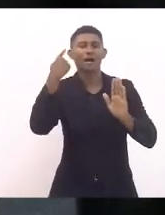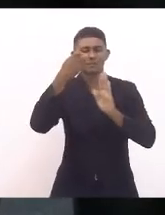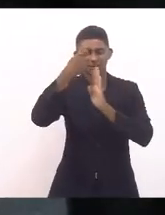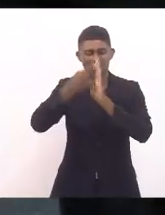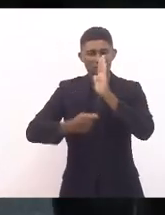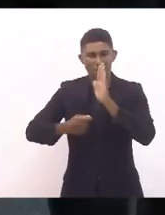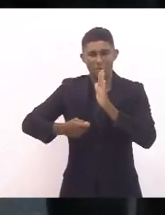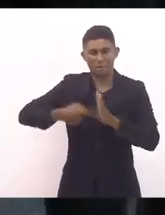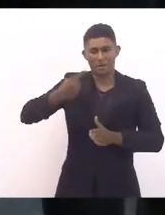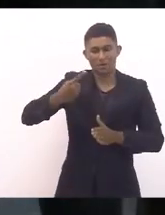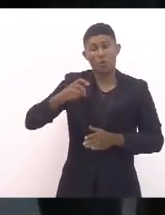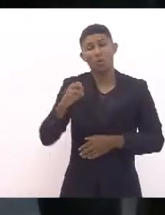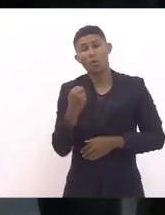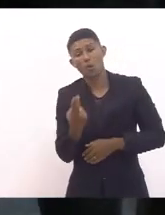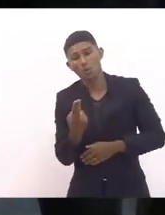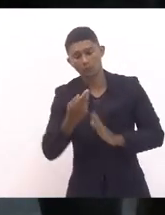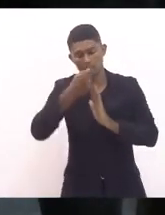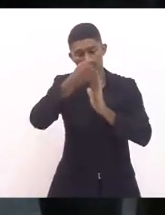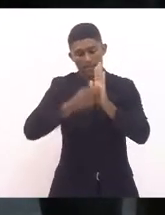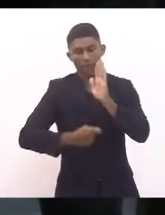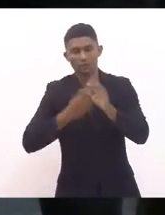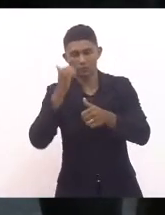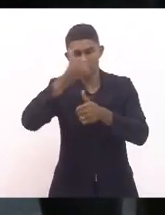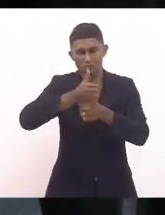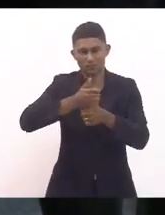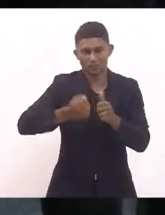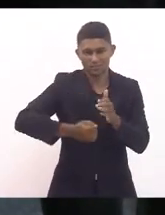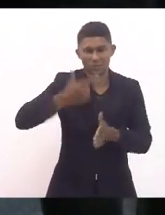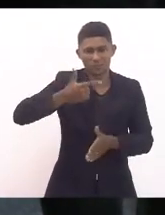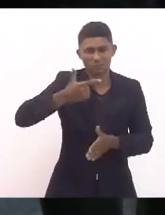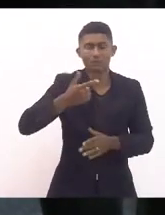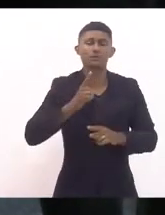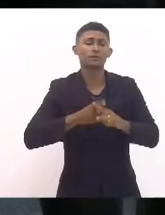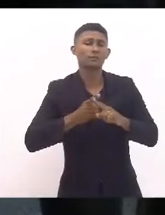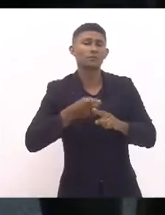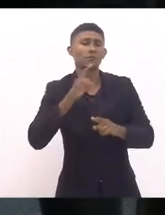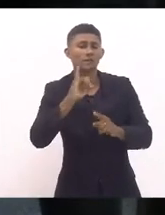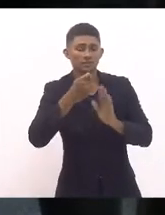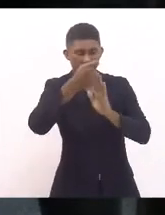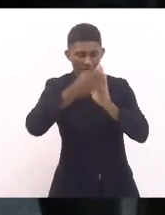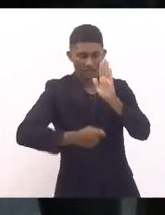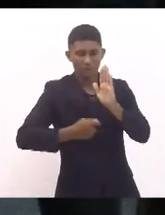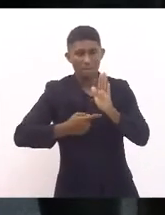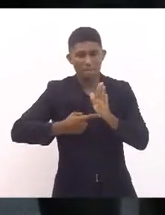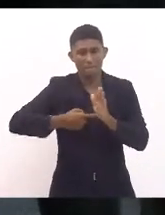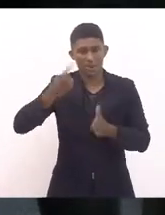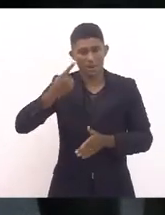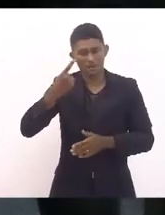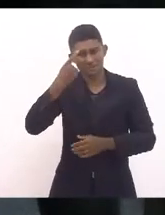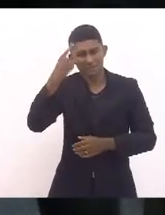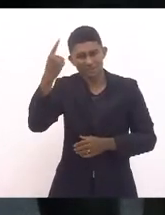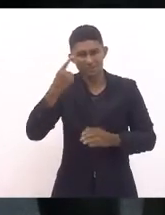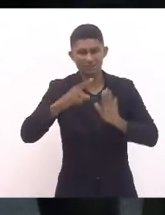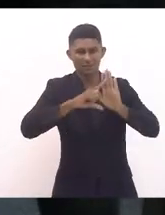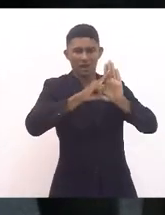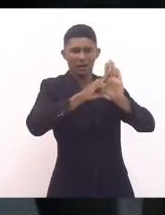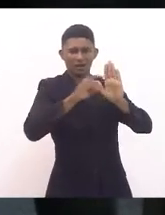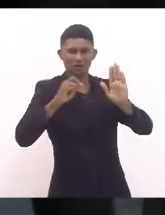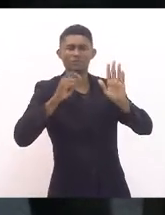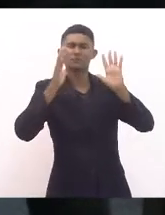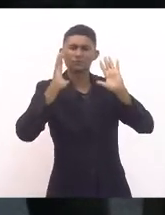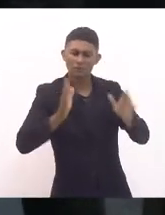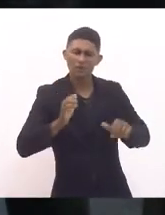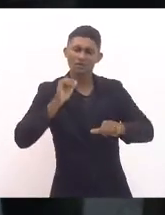ao substitutivo. Porque se for ao projeto original, de artigo que for alterado